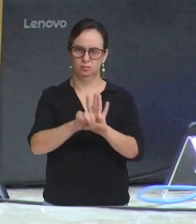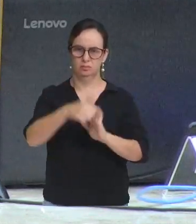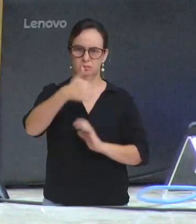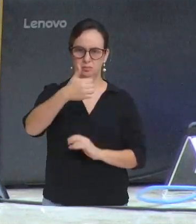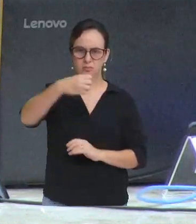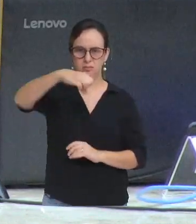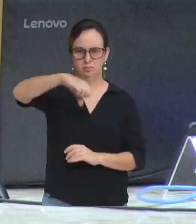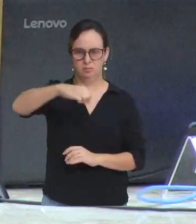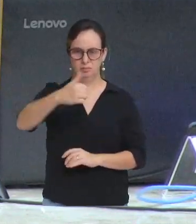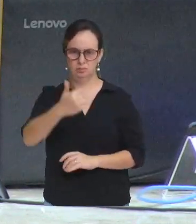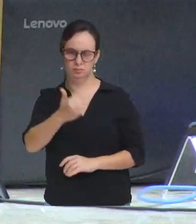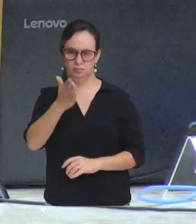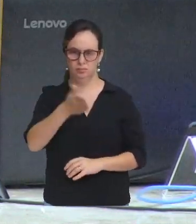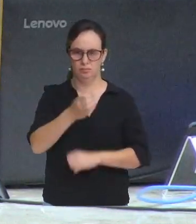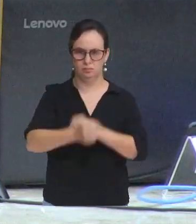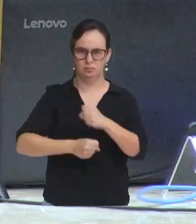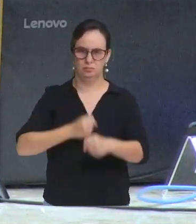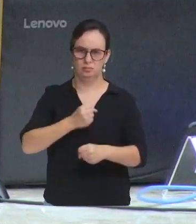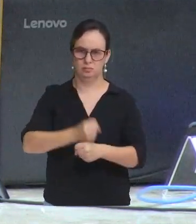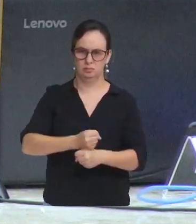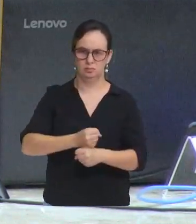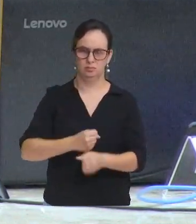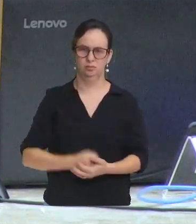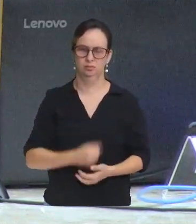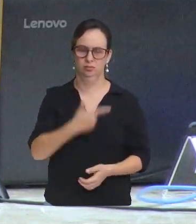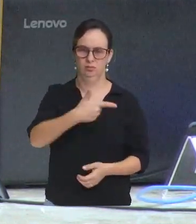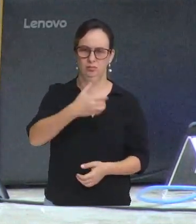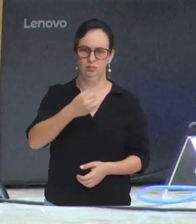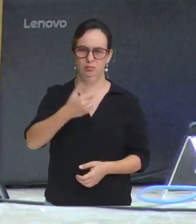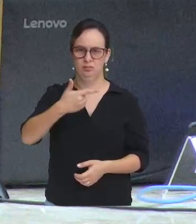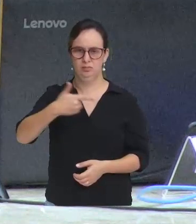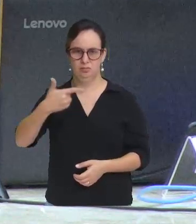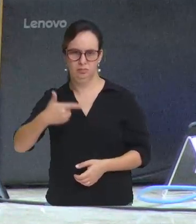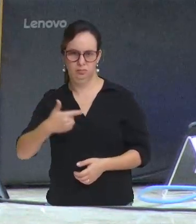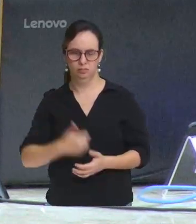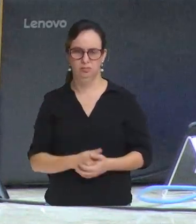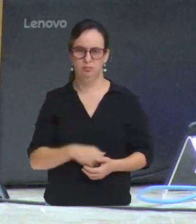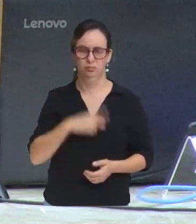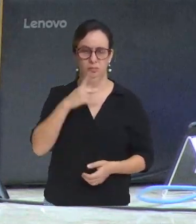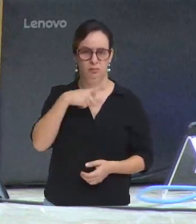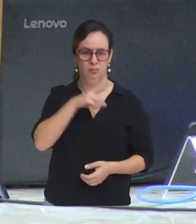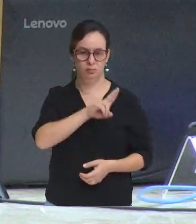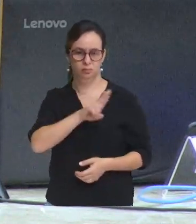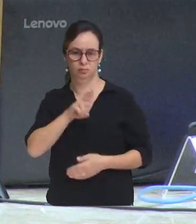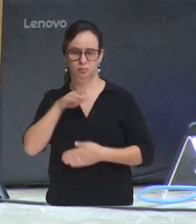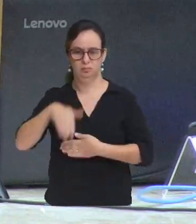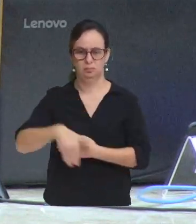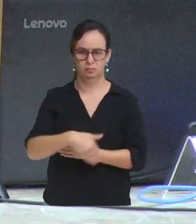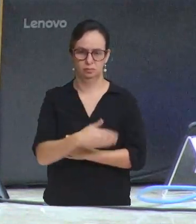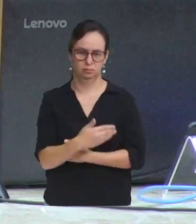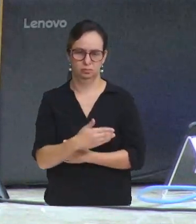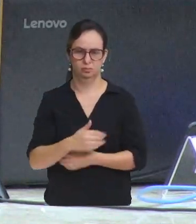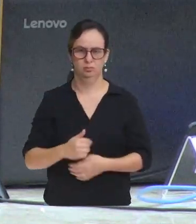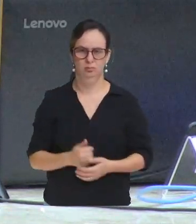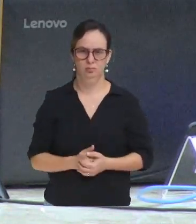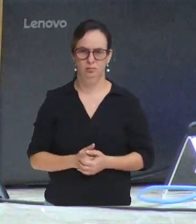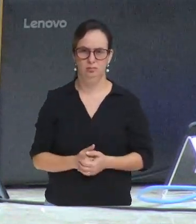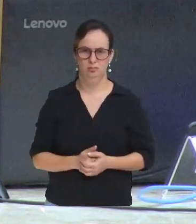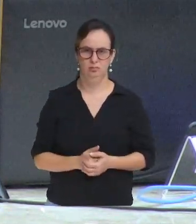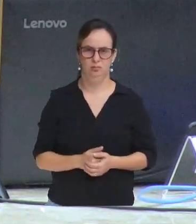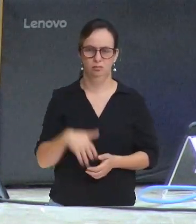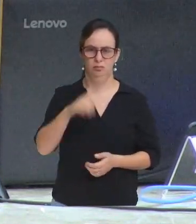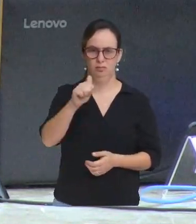191/2022, que dispõe sobre a denominação de Alameda Dr. Adolfo José Machado Dias, Alameda H,